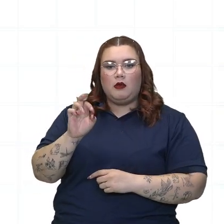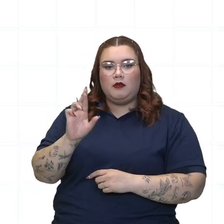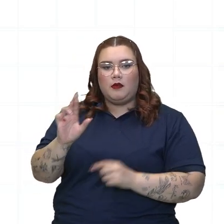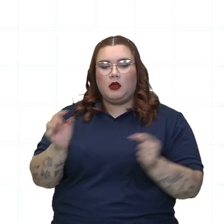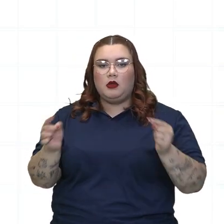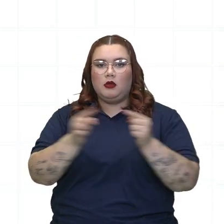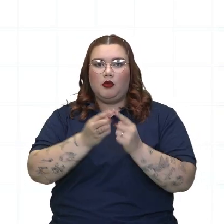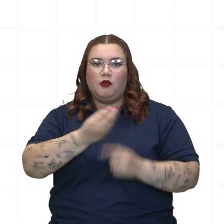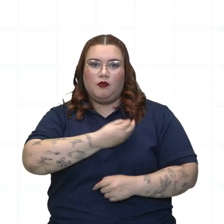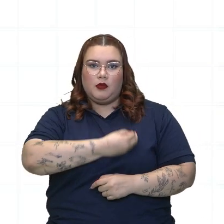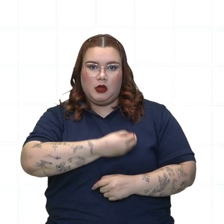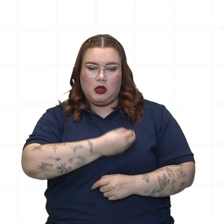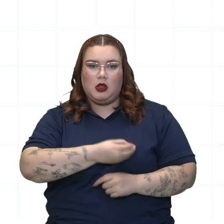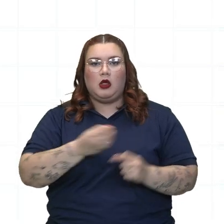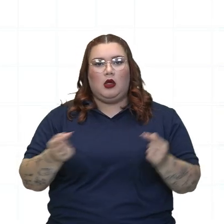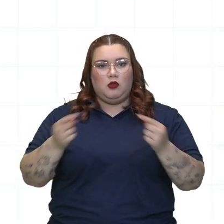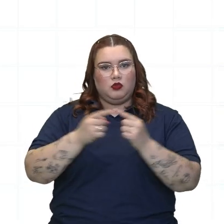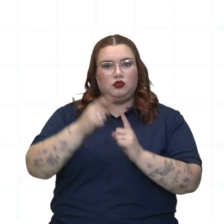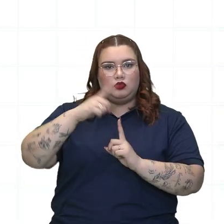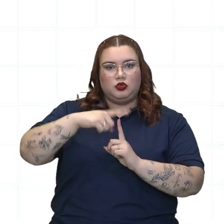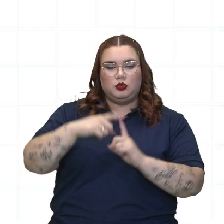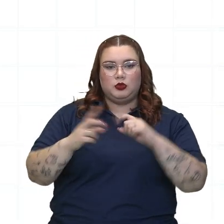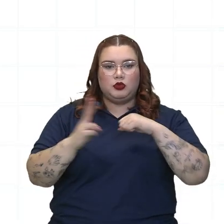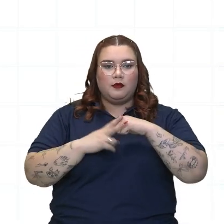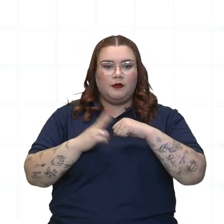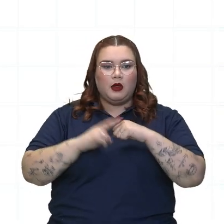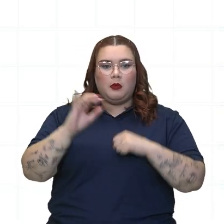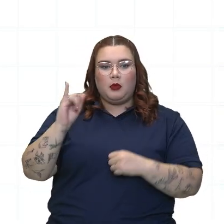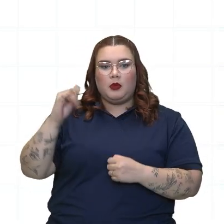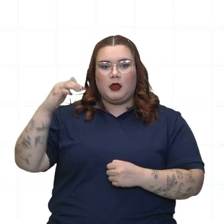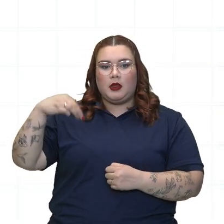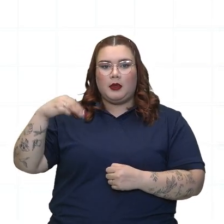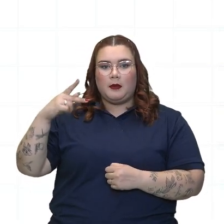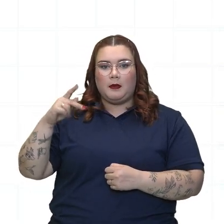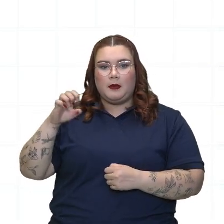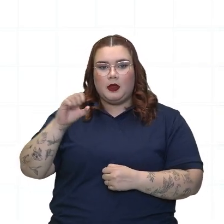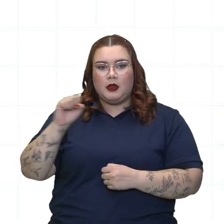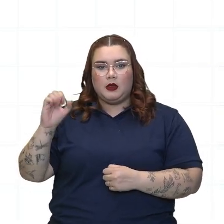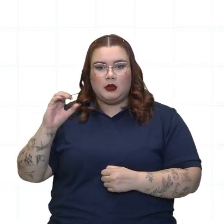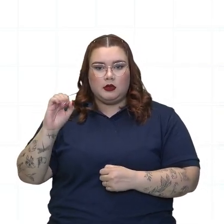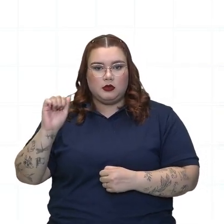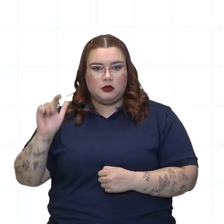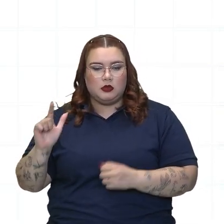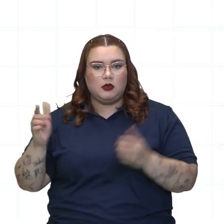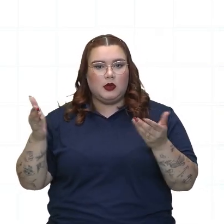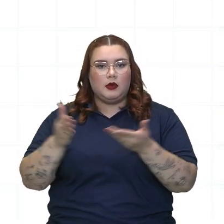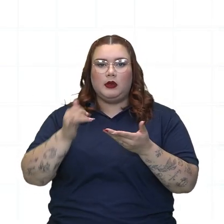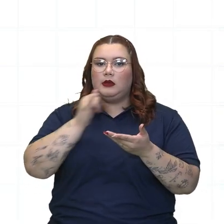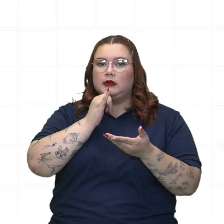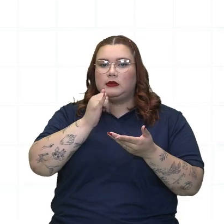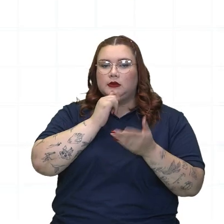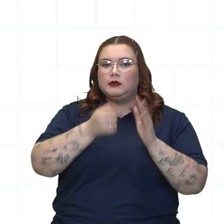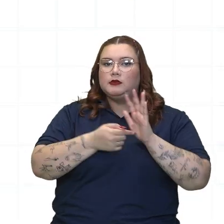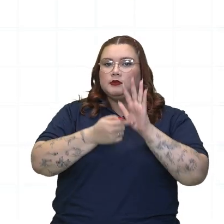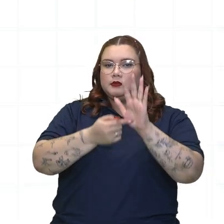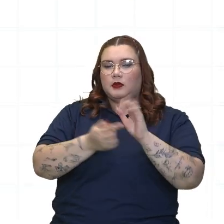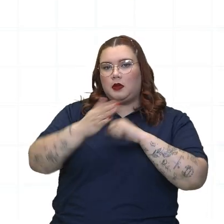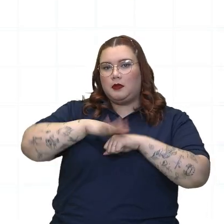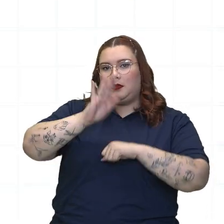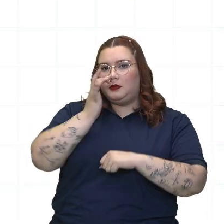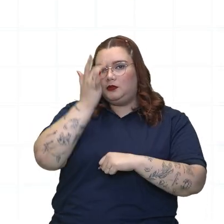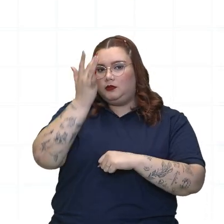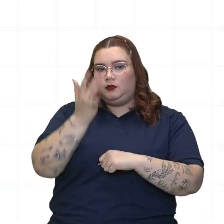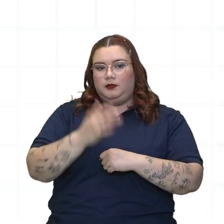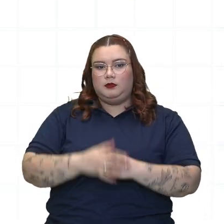Ele também é considerado um verbo impessoal, tá bom? Vou mostrar para vocês exemplos que, novamente, com exemplos fica mais fácil. Olha